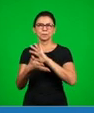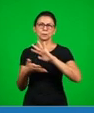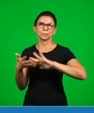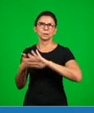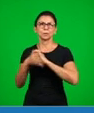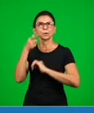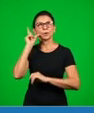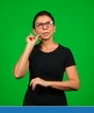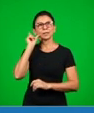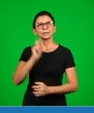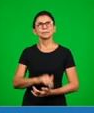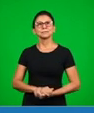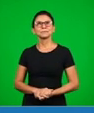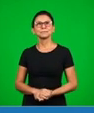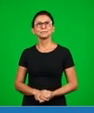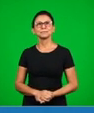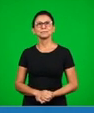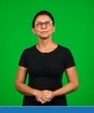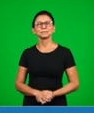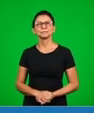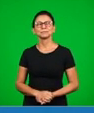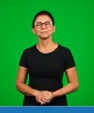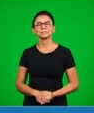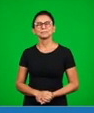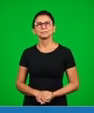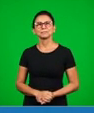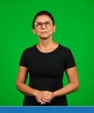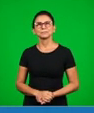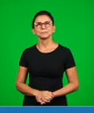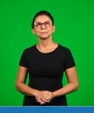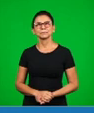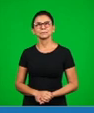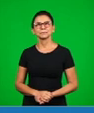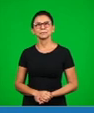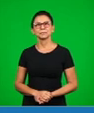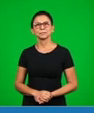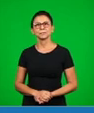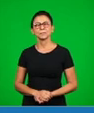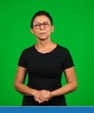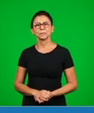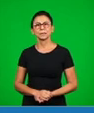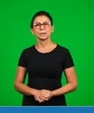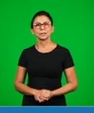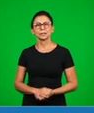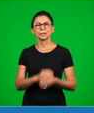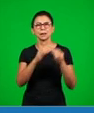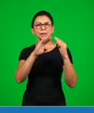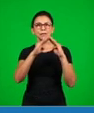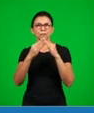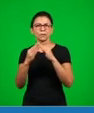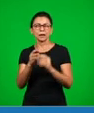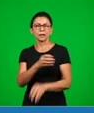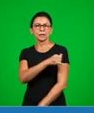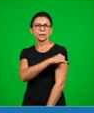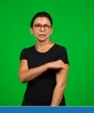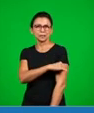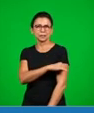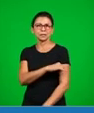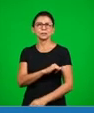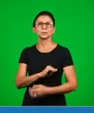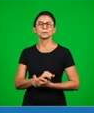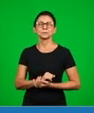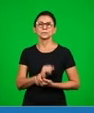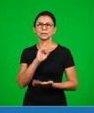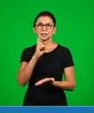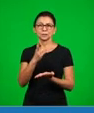cidade. E também como resultado do trabalho da Rocinha, irmãos de outras cidades do país